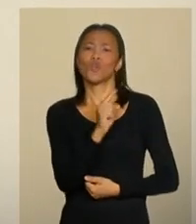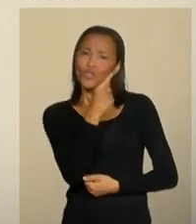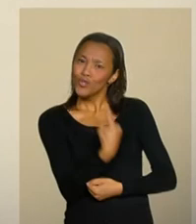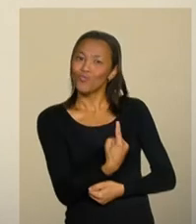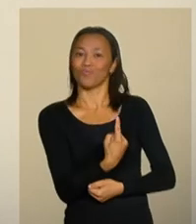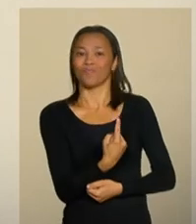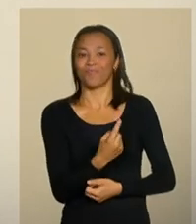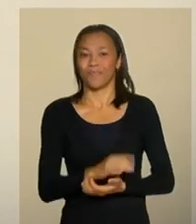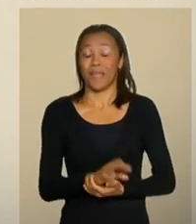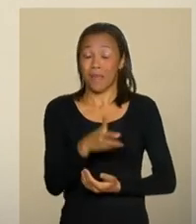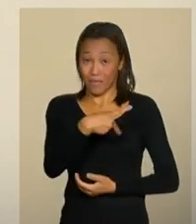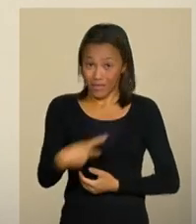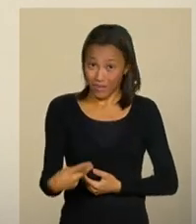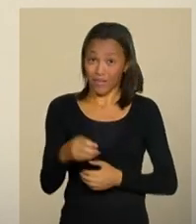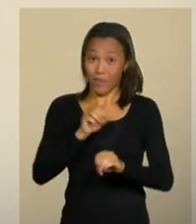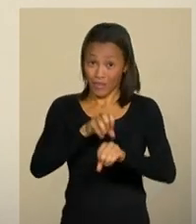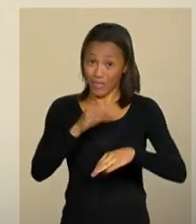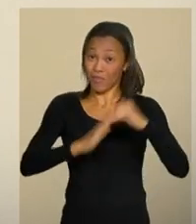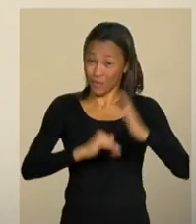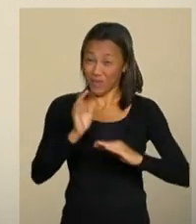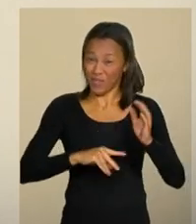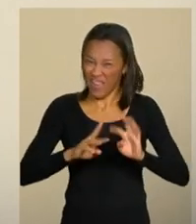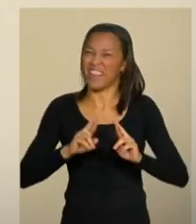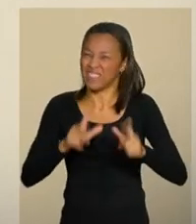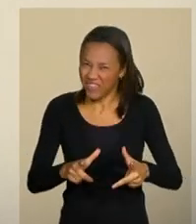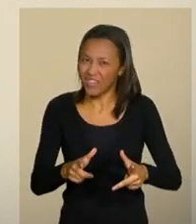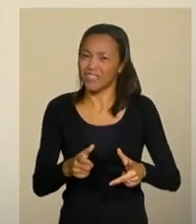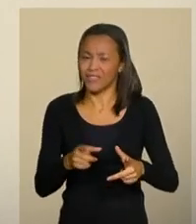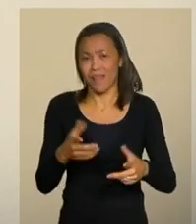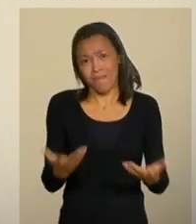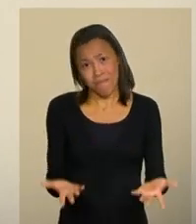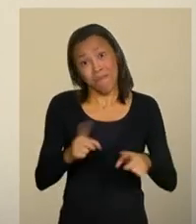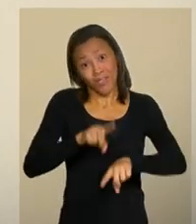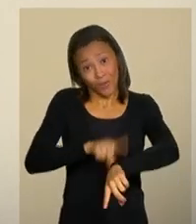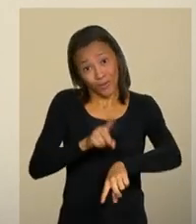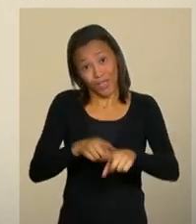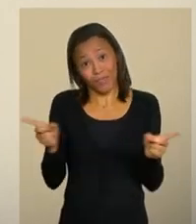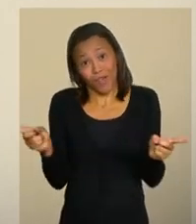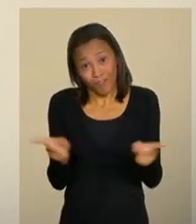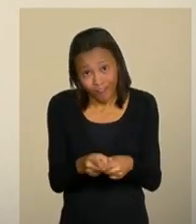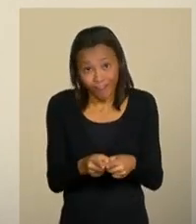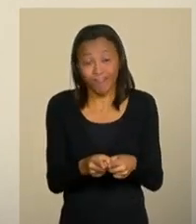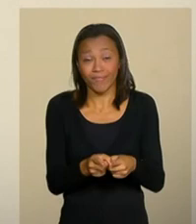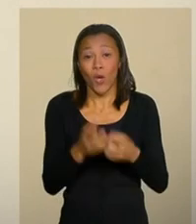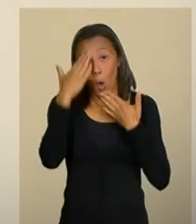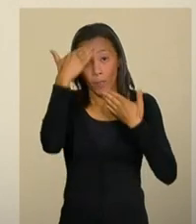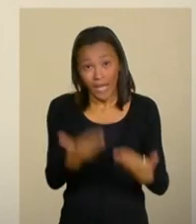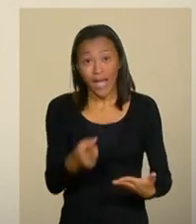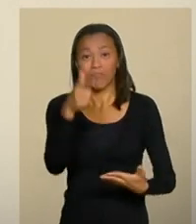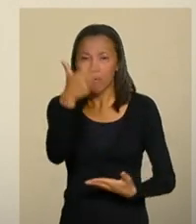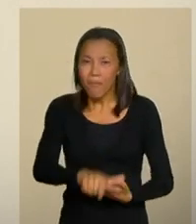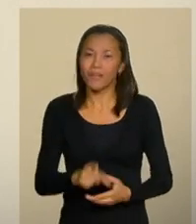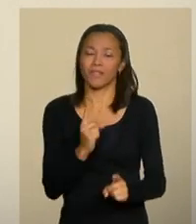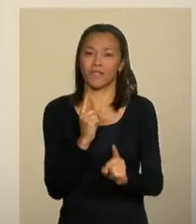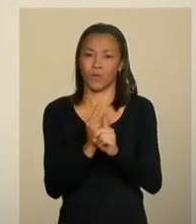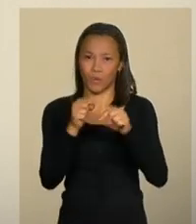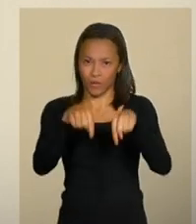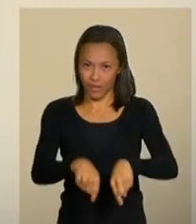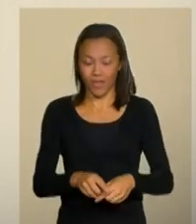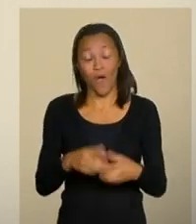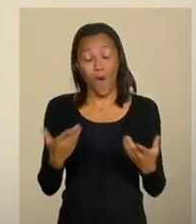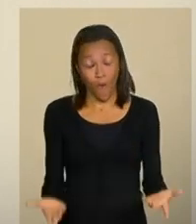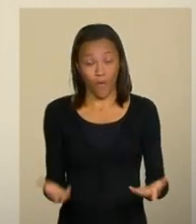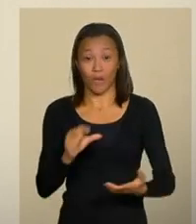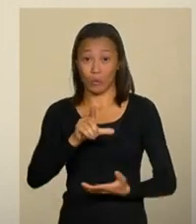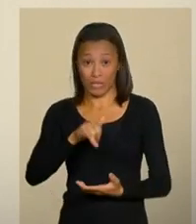Paulo presidenta a educação profissional realmente faz a diferença agora infelizmente o nosso tempo hoje chegou ao fim obrigado por mais esse café olha